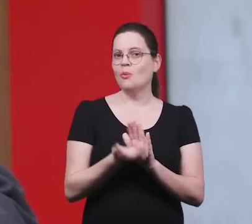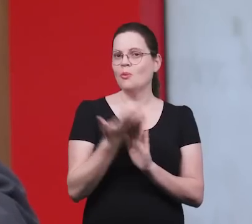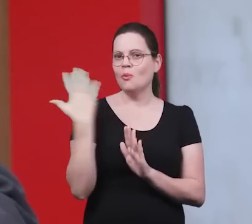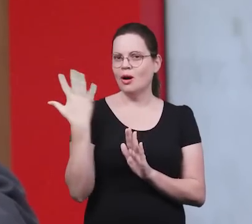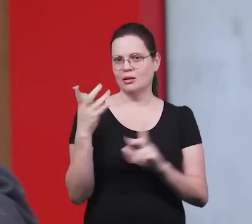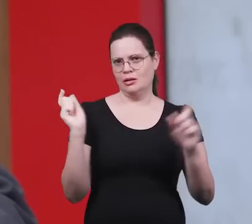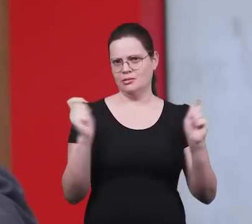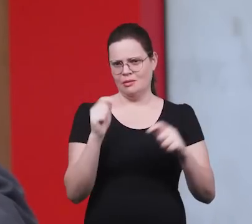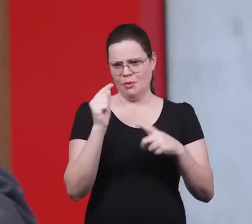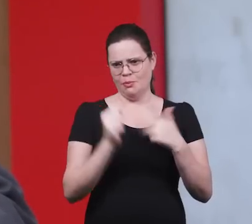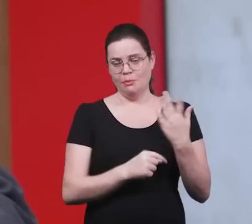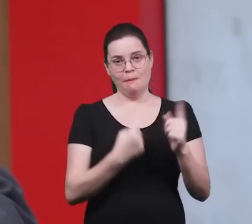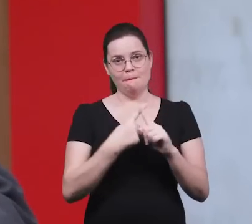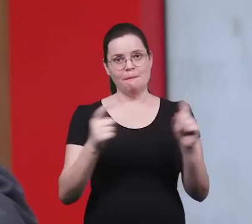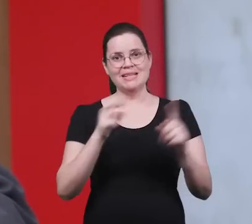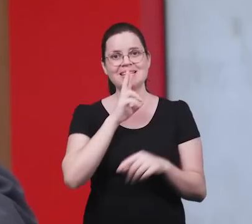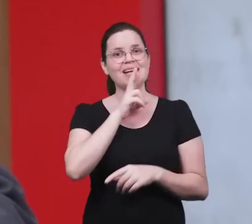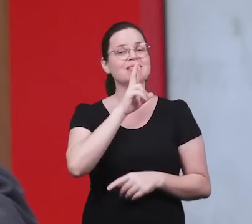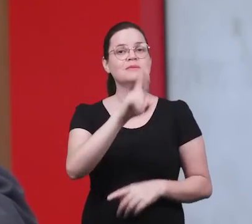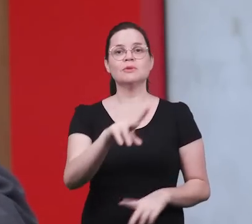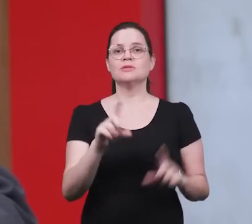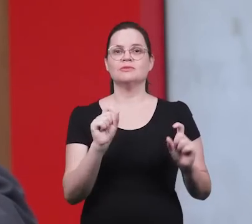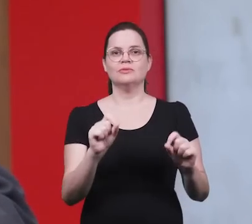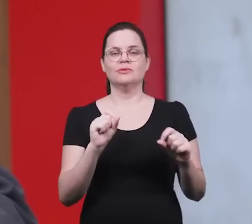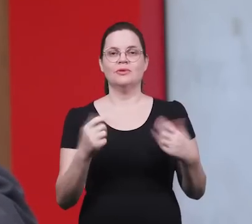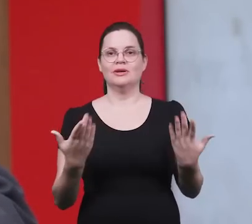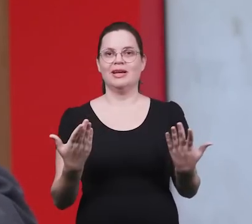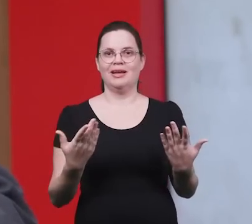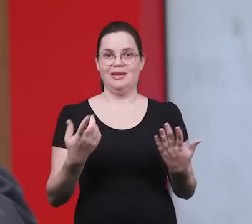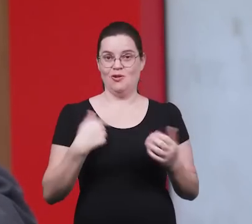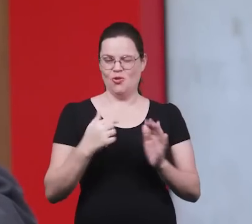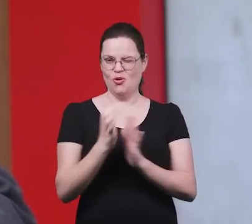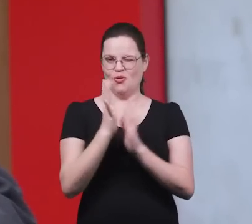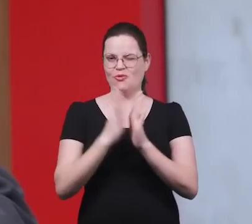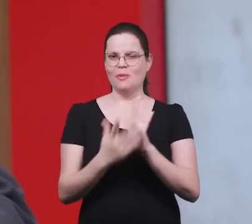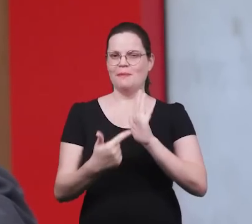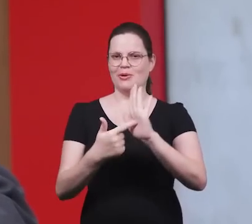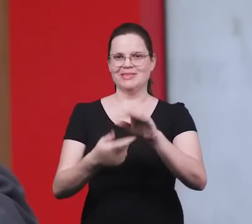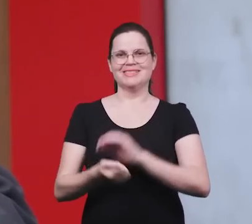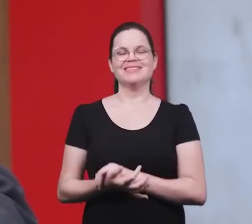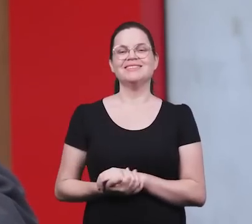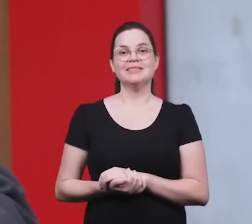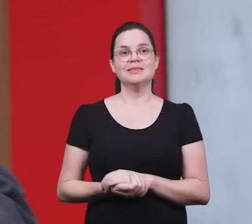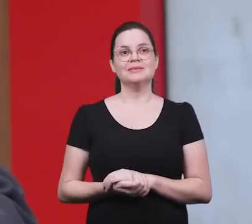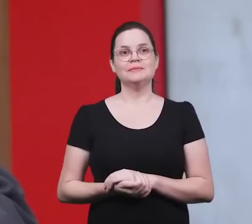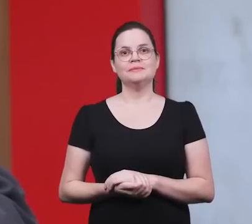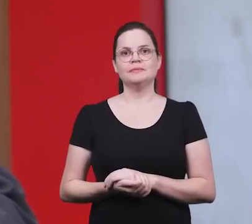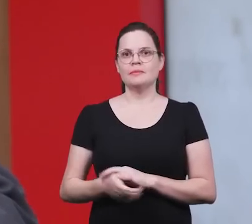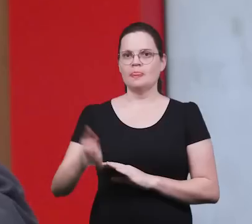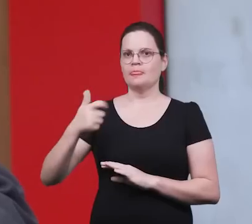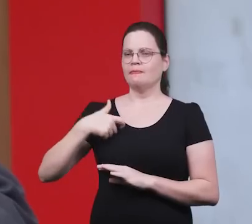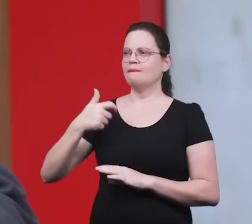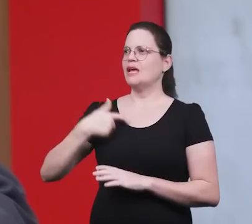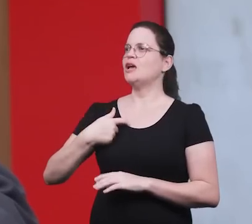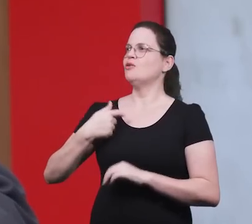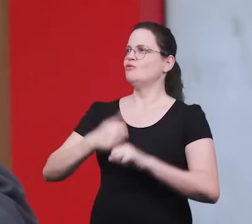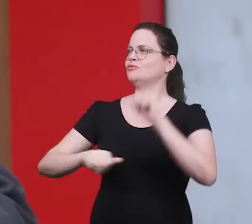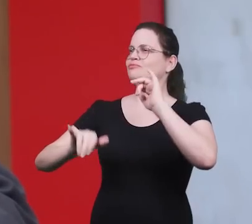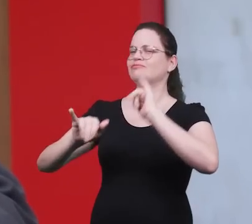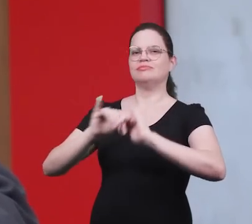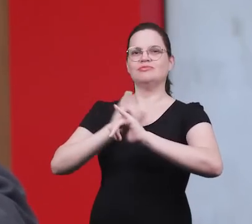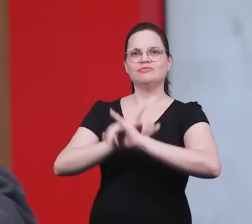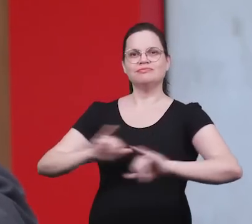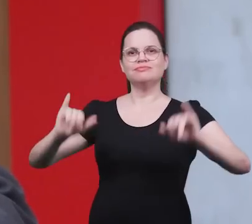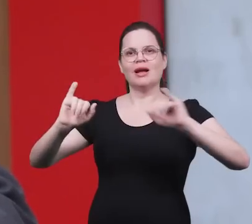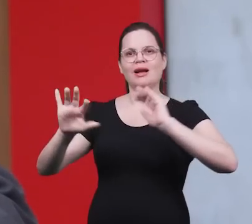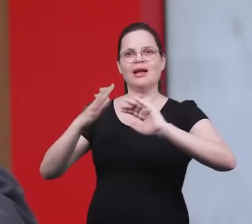Quantas coisas nós podemos enumerar aqui, mas a resposta do irmão foi a seguinte, no louvor, né? Falarei e